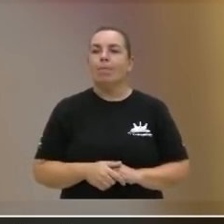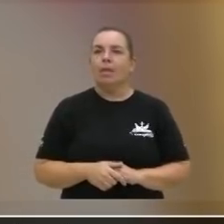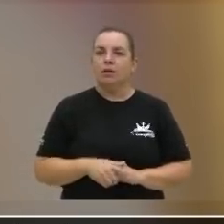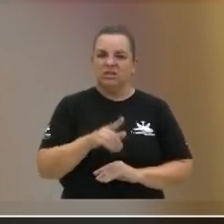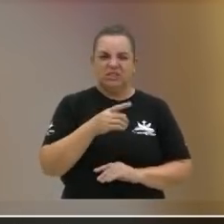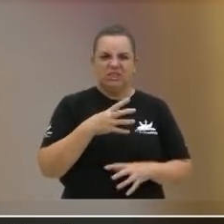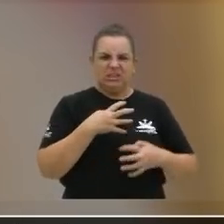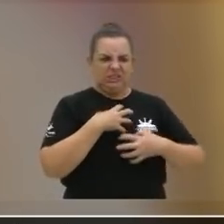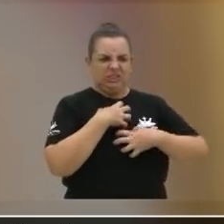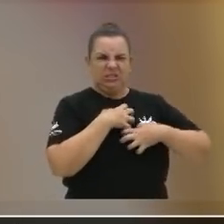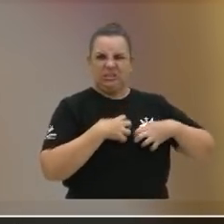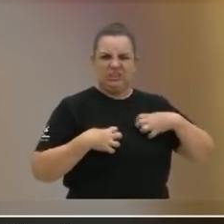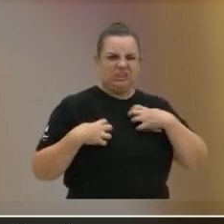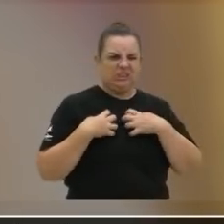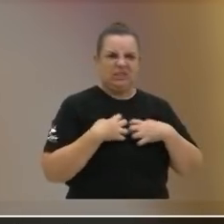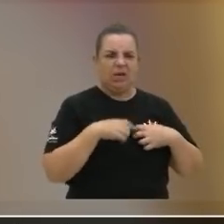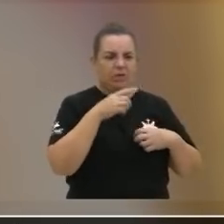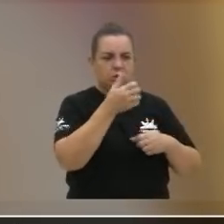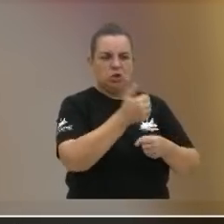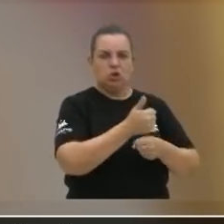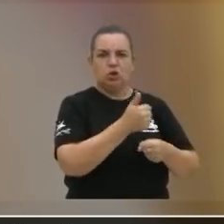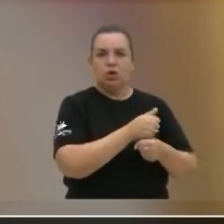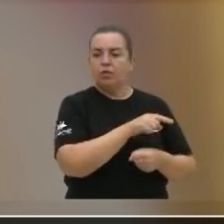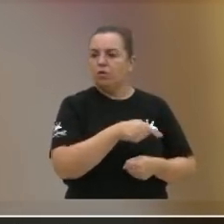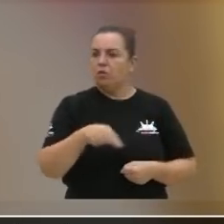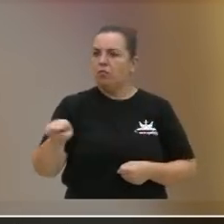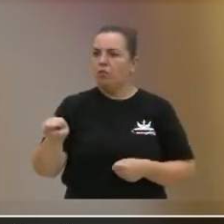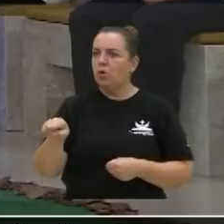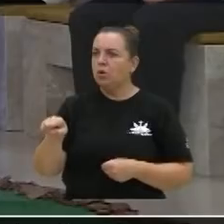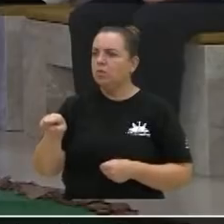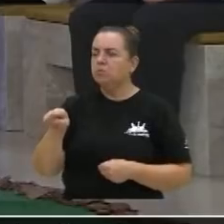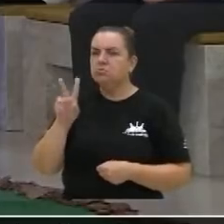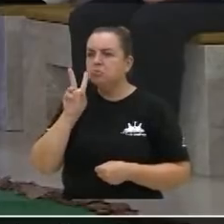inflamado pela inveja, os patrões foram